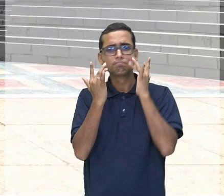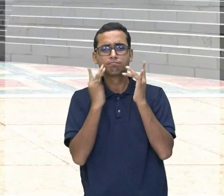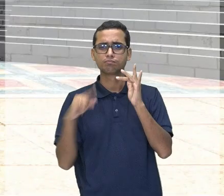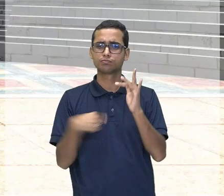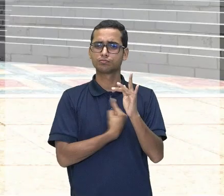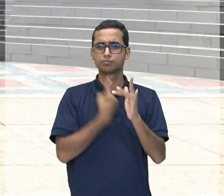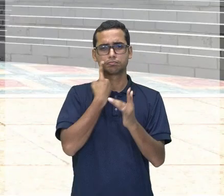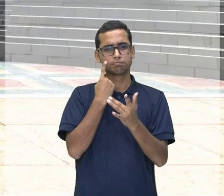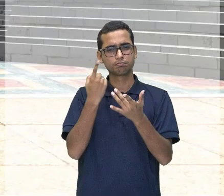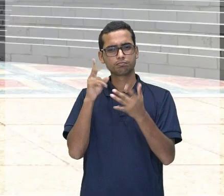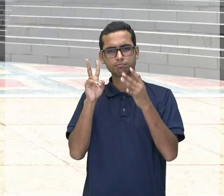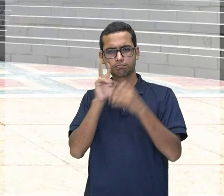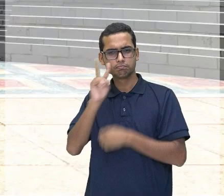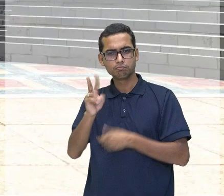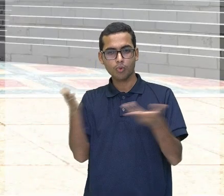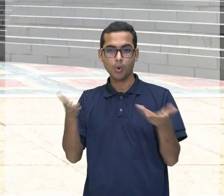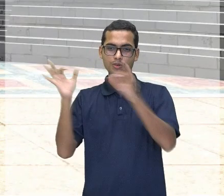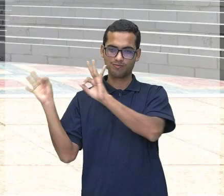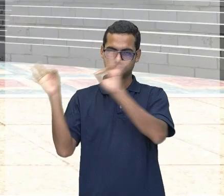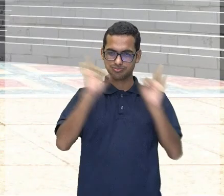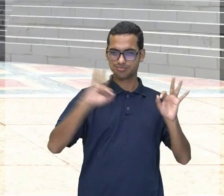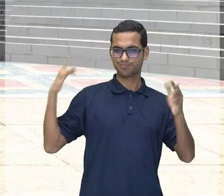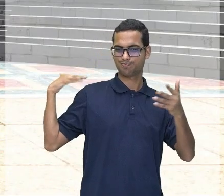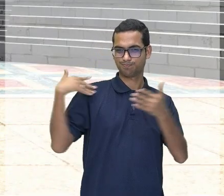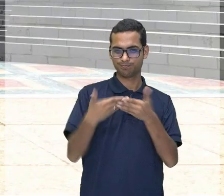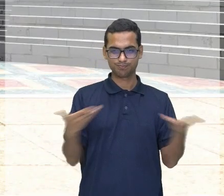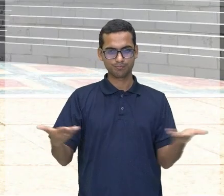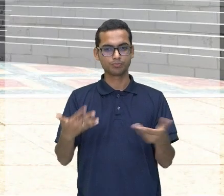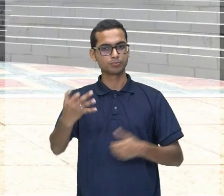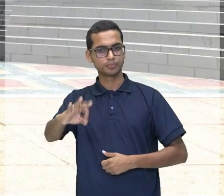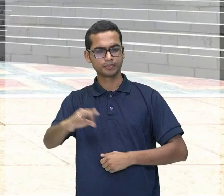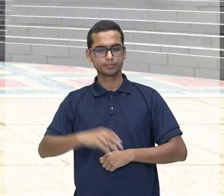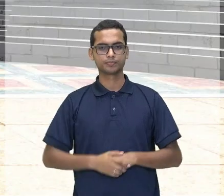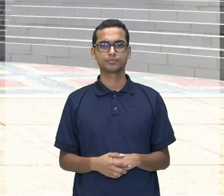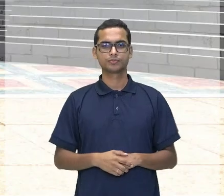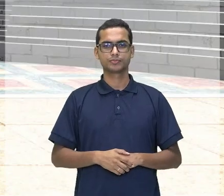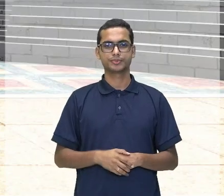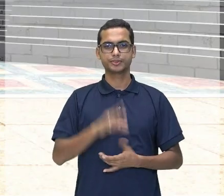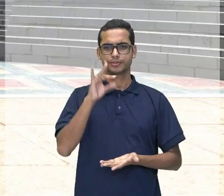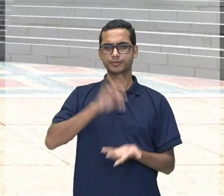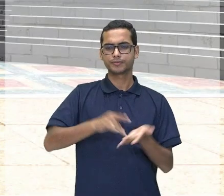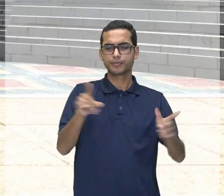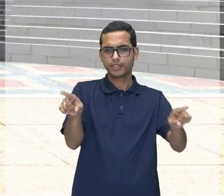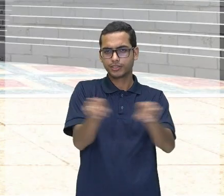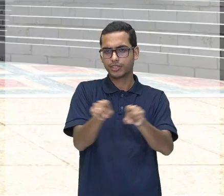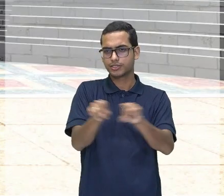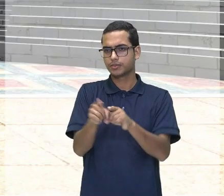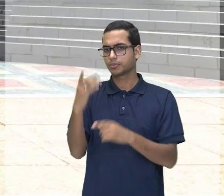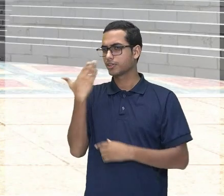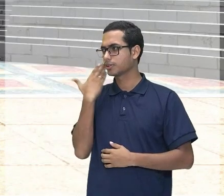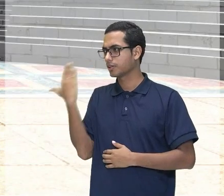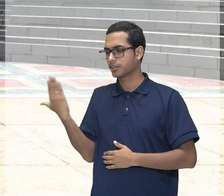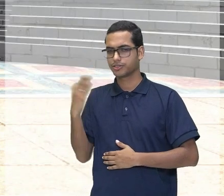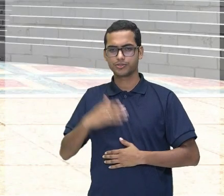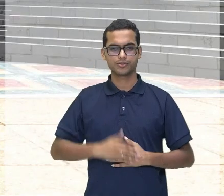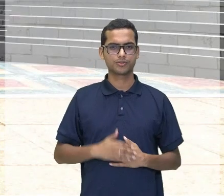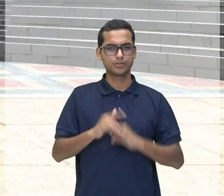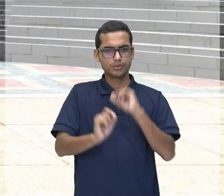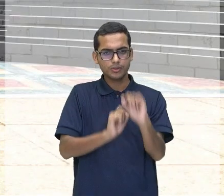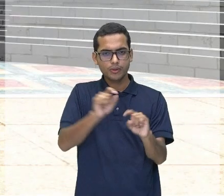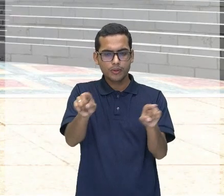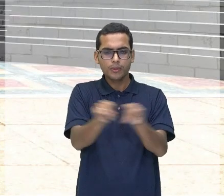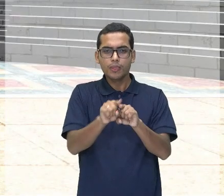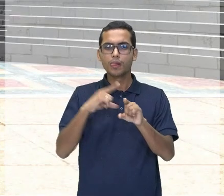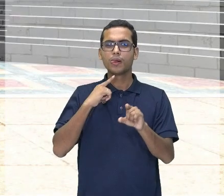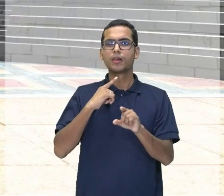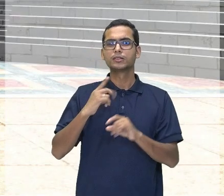nos dias atuais, né? Então, continuando, nós temos aí muitos dos recursos que foram utilizados naquela